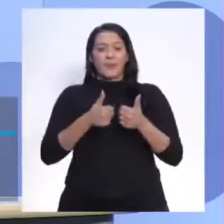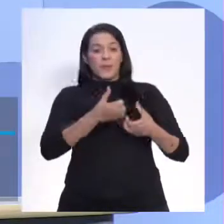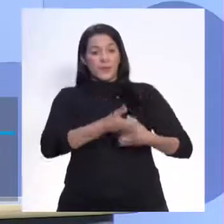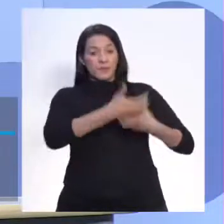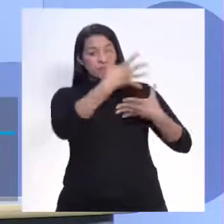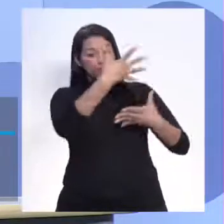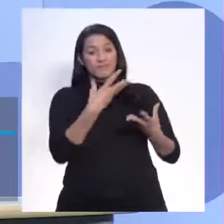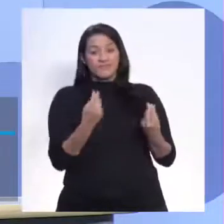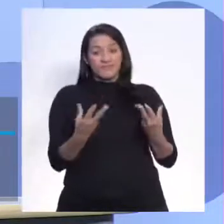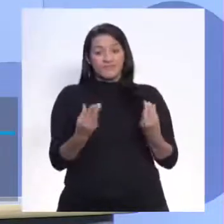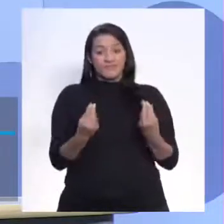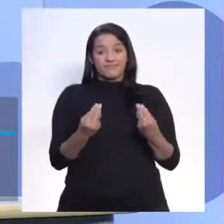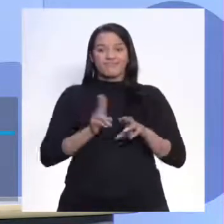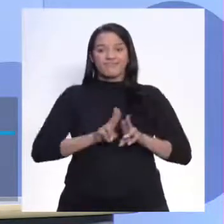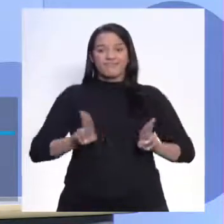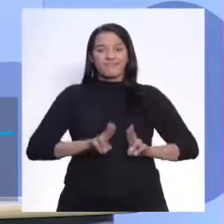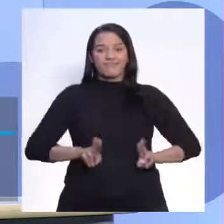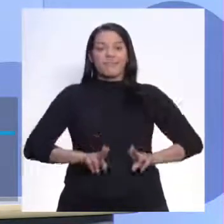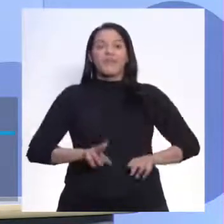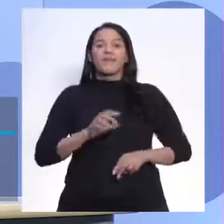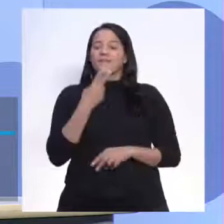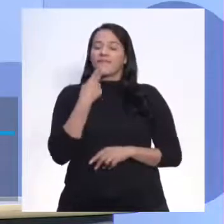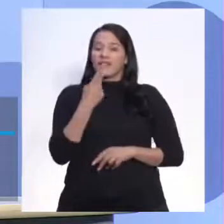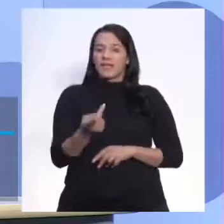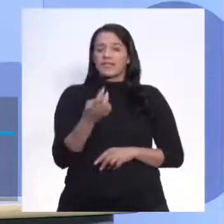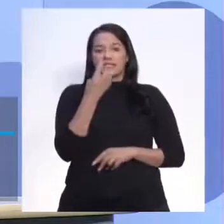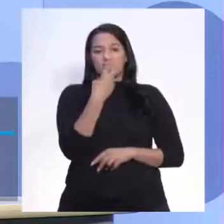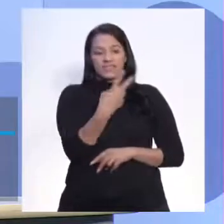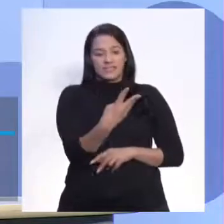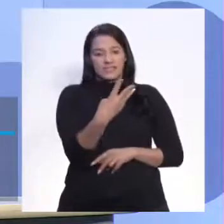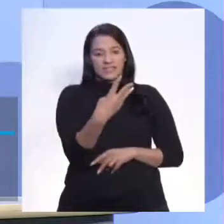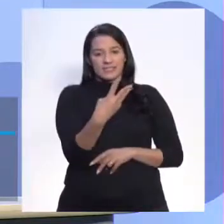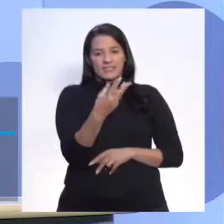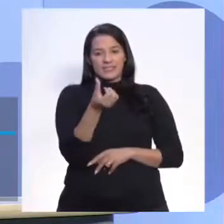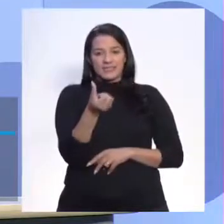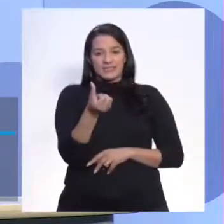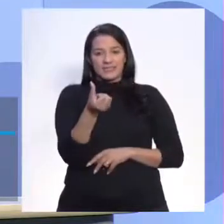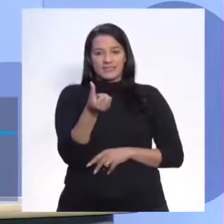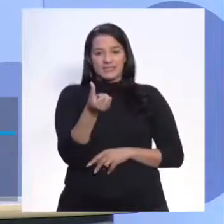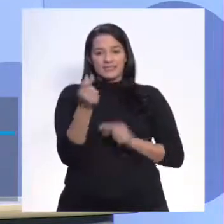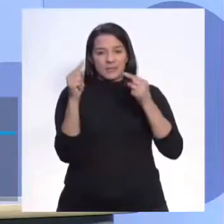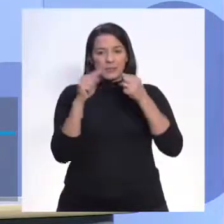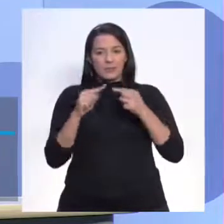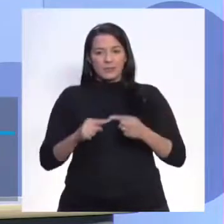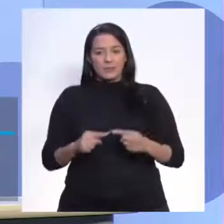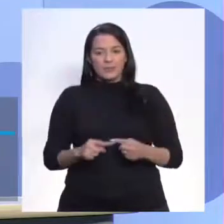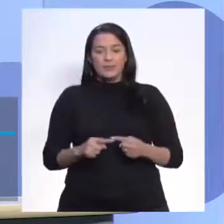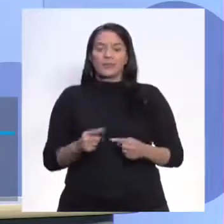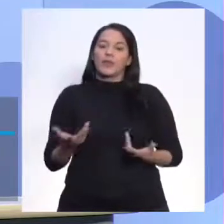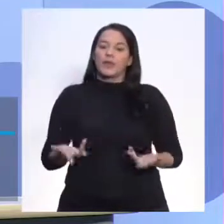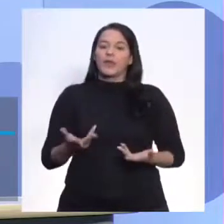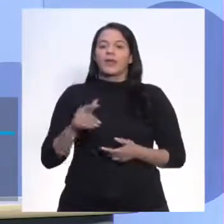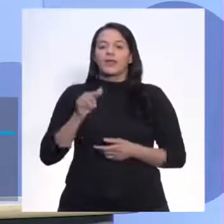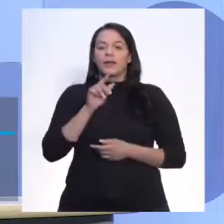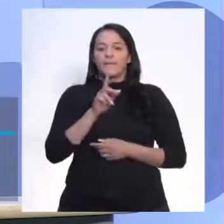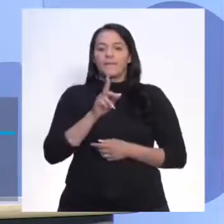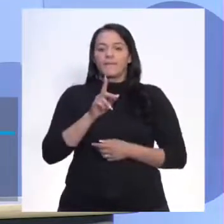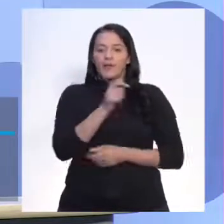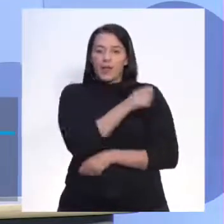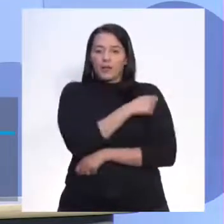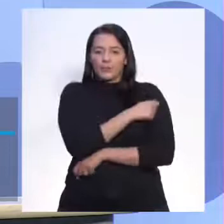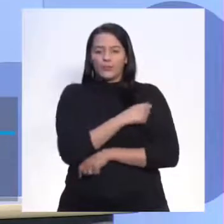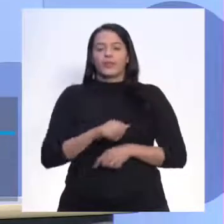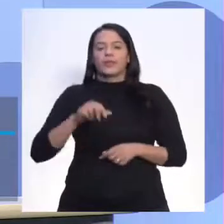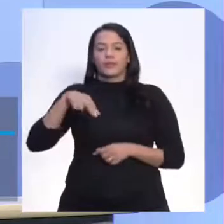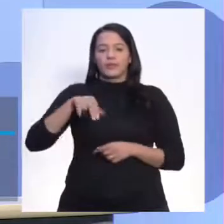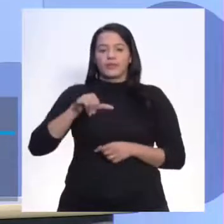porque realmente estava bombando. Eles falaram que são 36 possibilidades. Quem falou isso, por exemplo, foi a Jennifer, da professora Ângela, a Nicole,